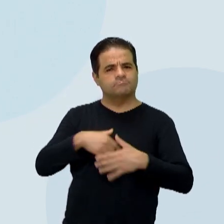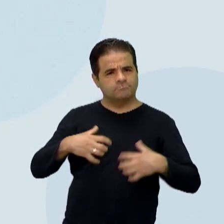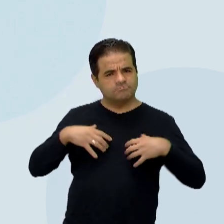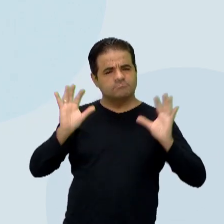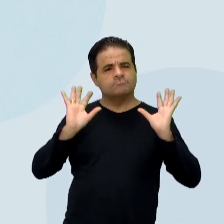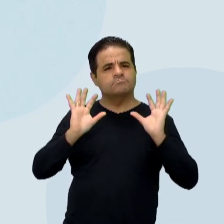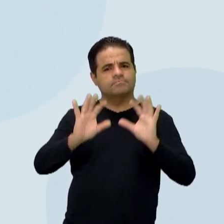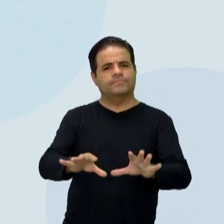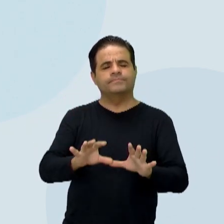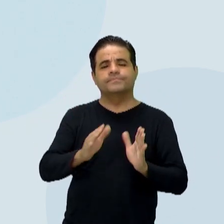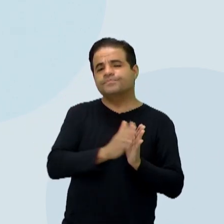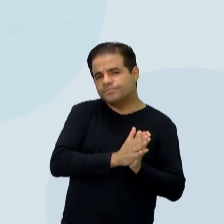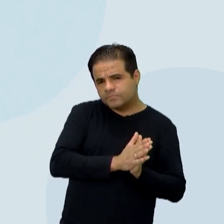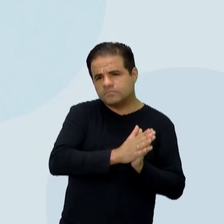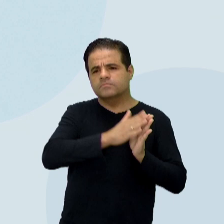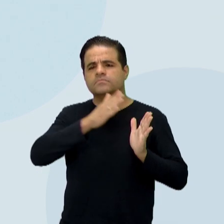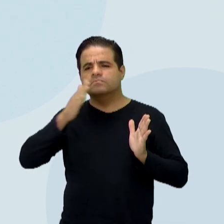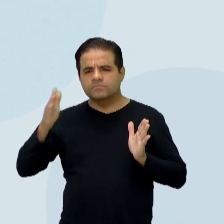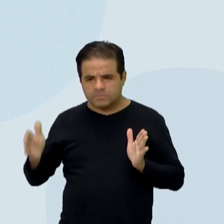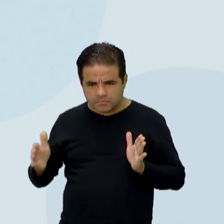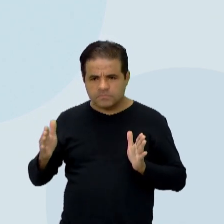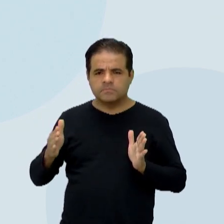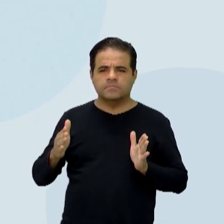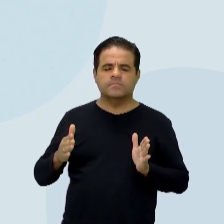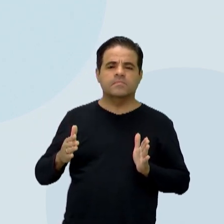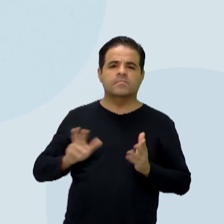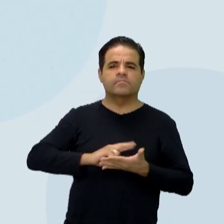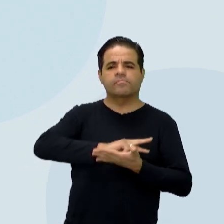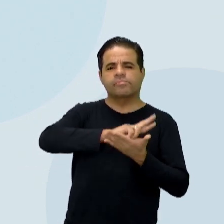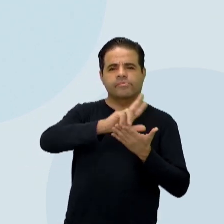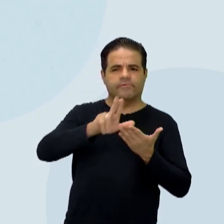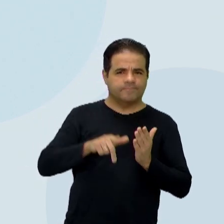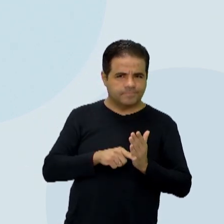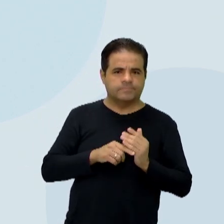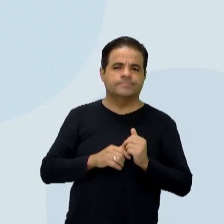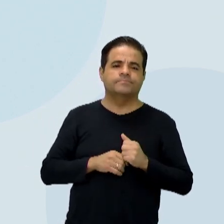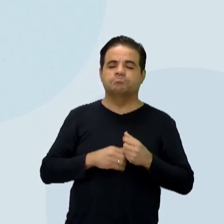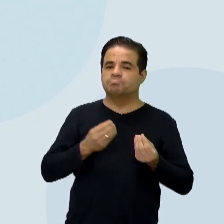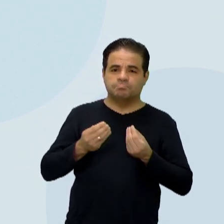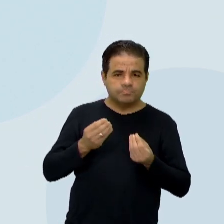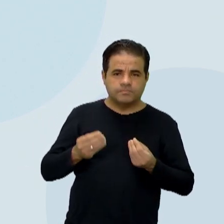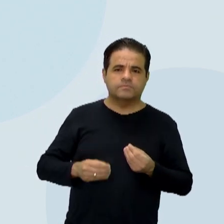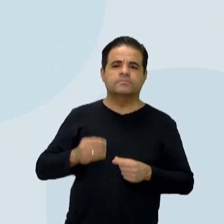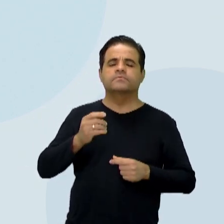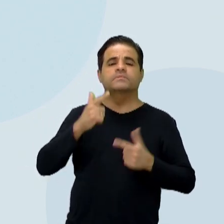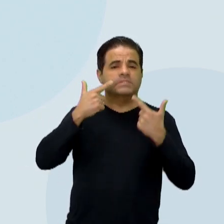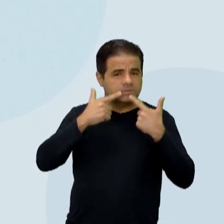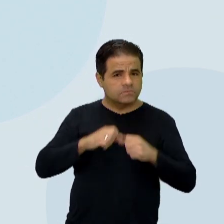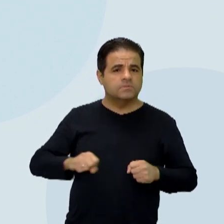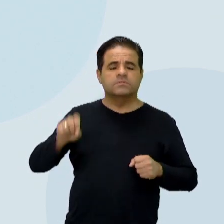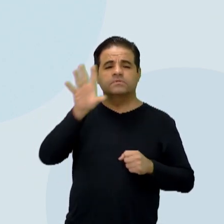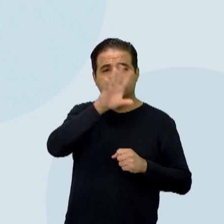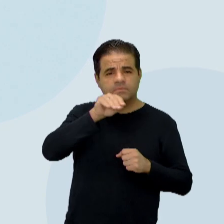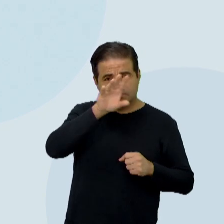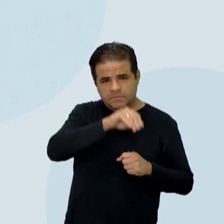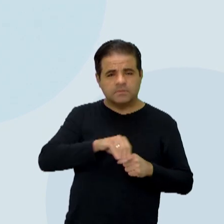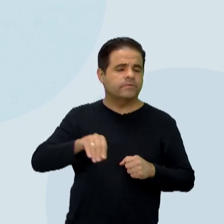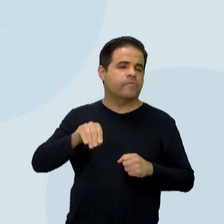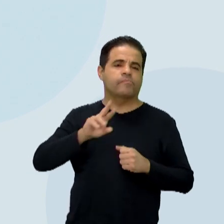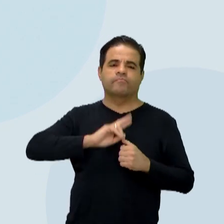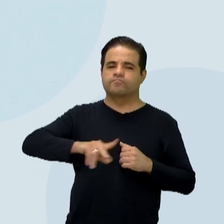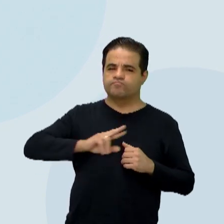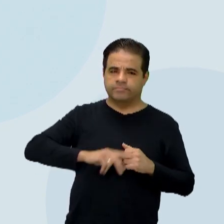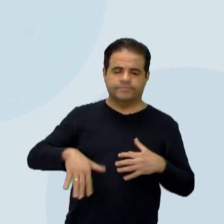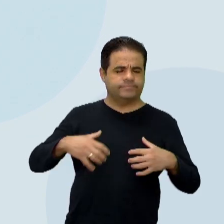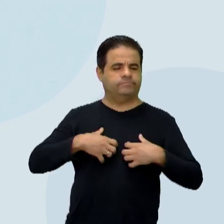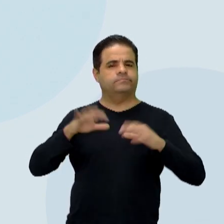sentido do enunciado a partir de multissemioses, né? Por exemplo, a linguagem verbal com a linguagem não verbal,